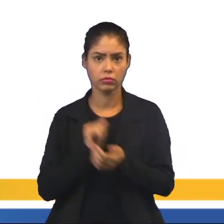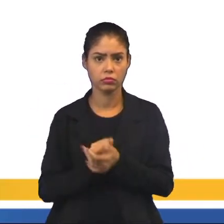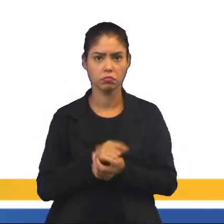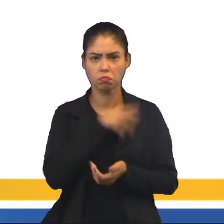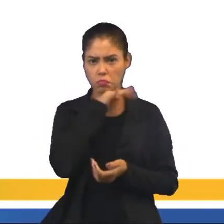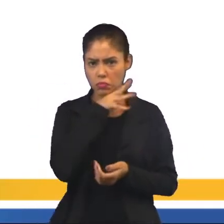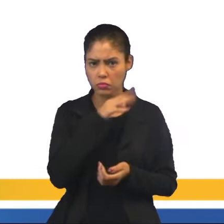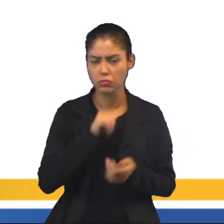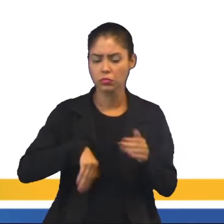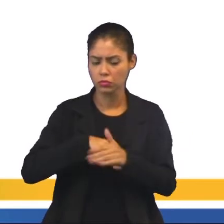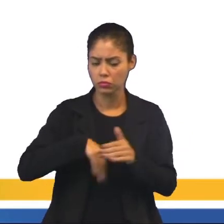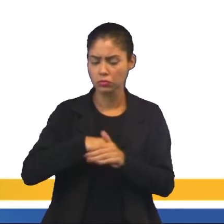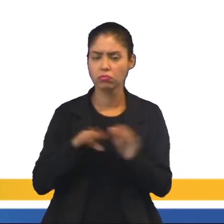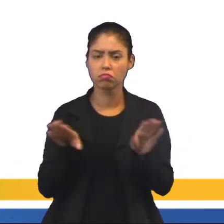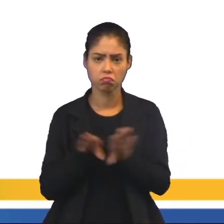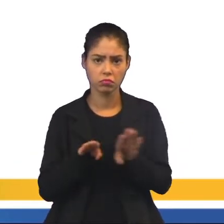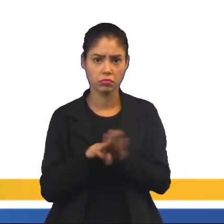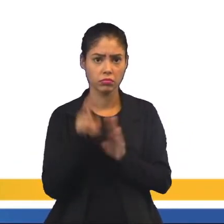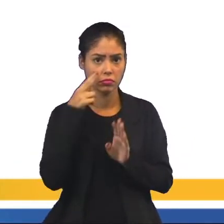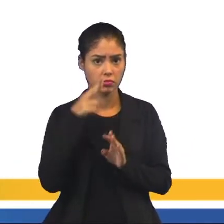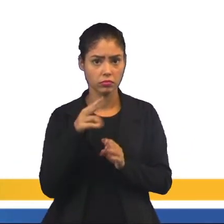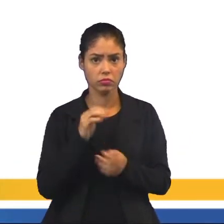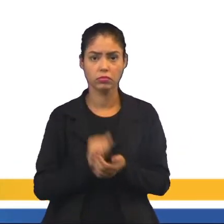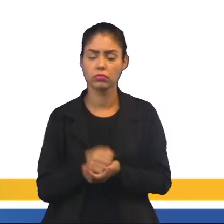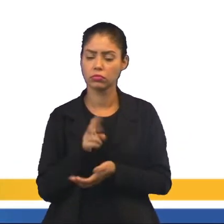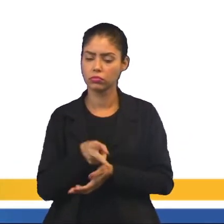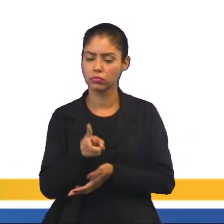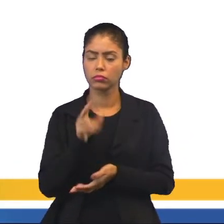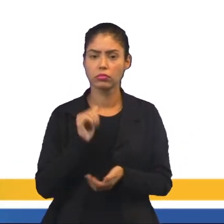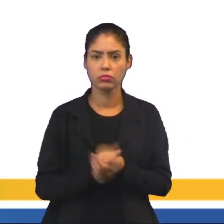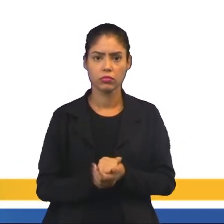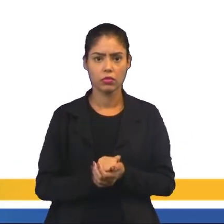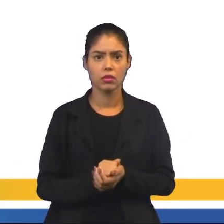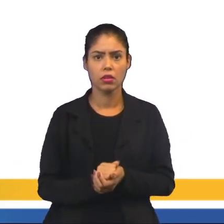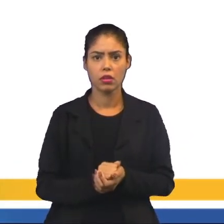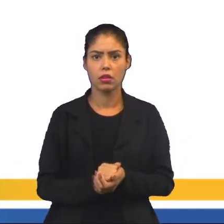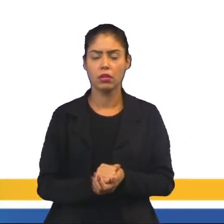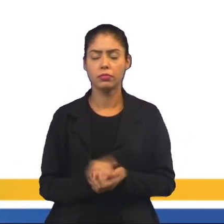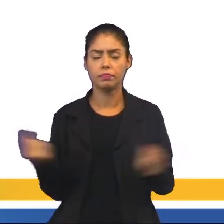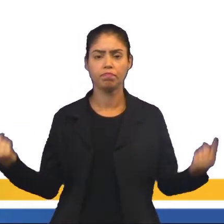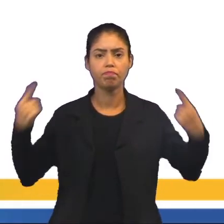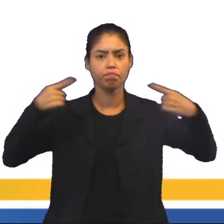agressivo. No futebol também a gente vê constantemente brigas,